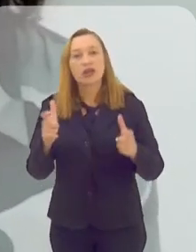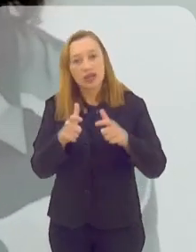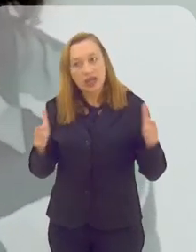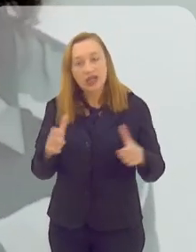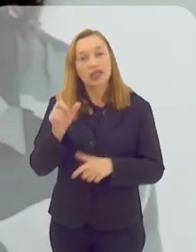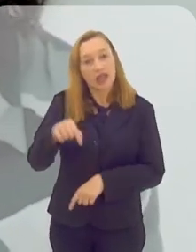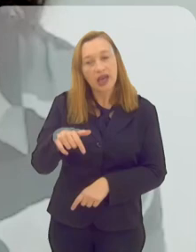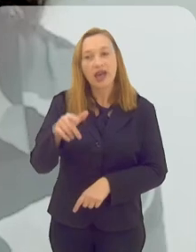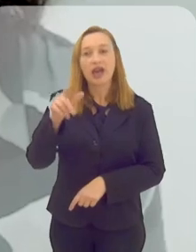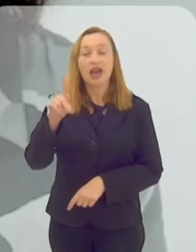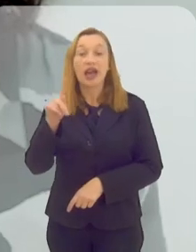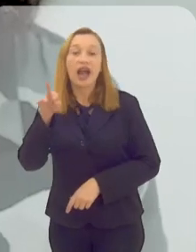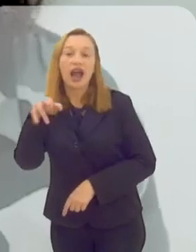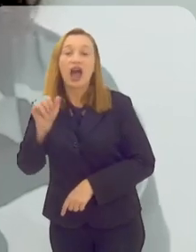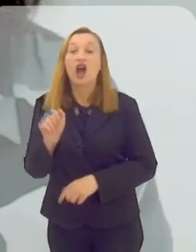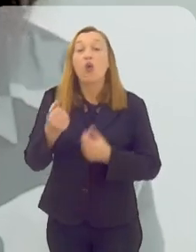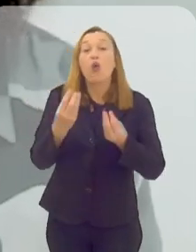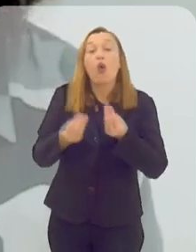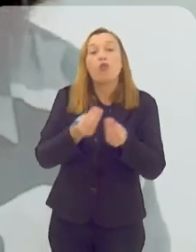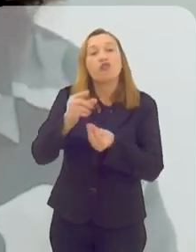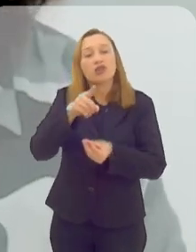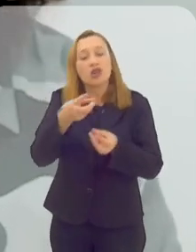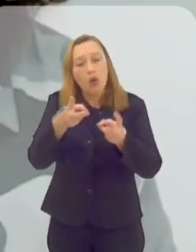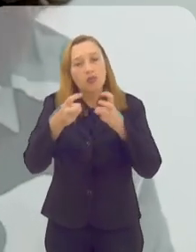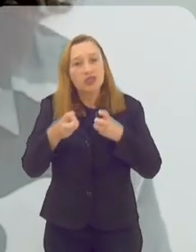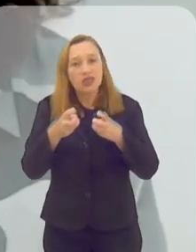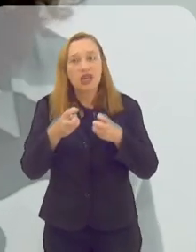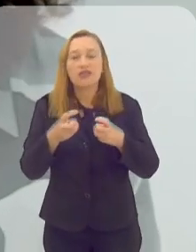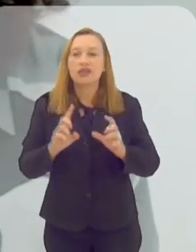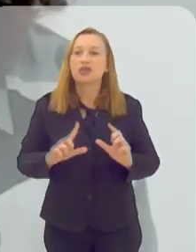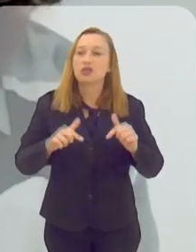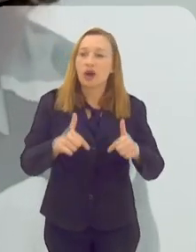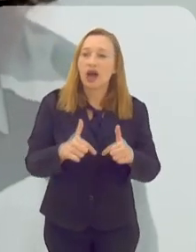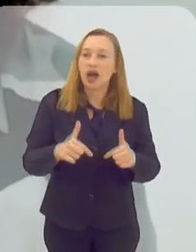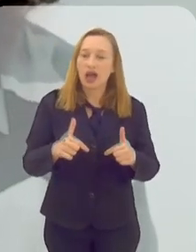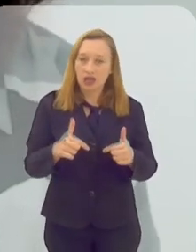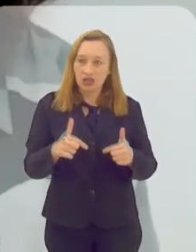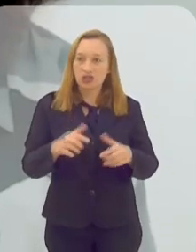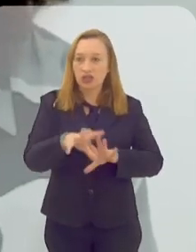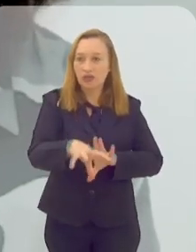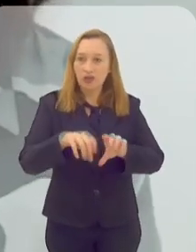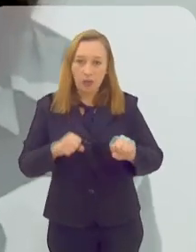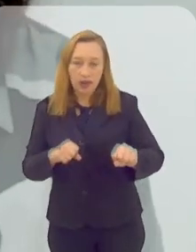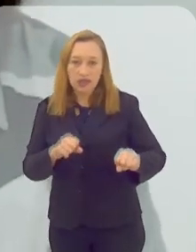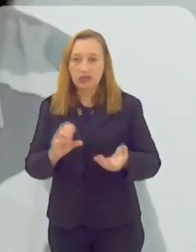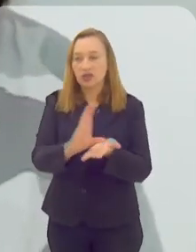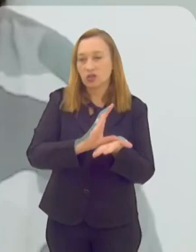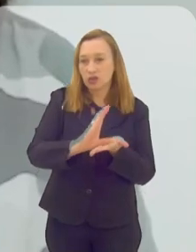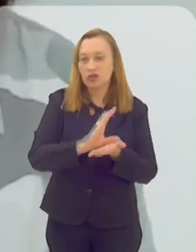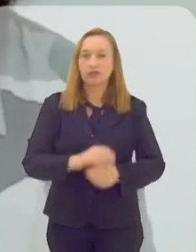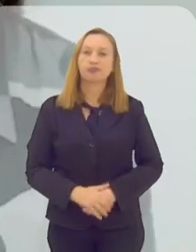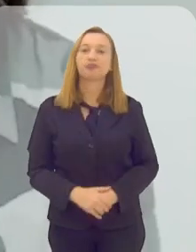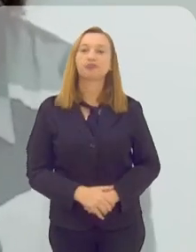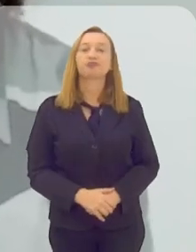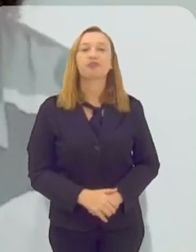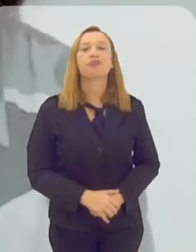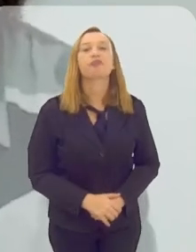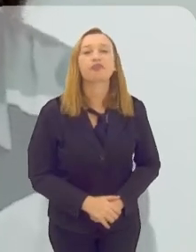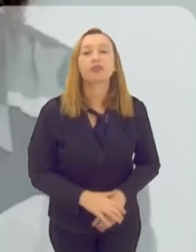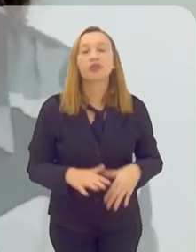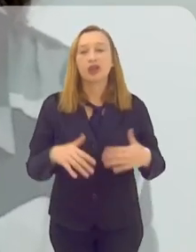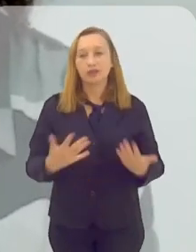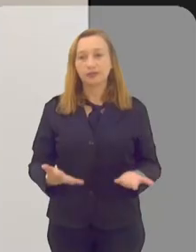Esse é um desafio muito grande, né, Carla? Como que você observa que isso se manifesta no espírito e na formação desse